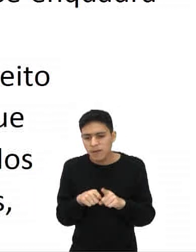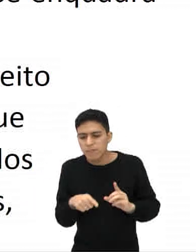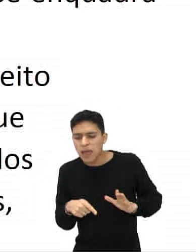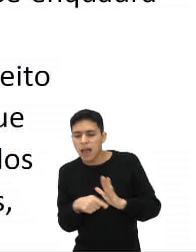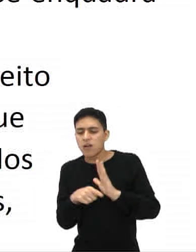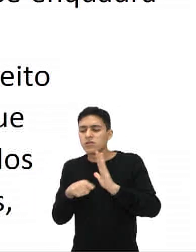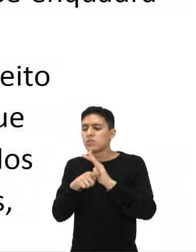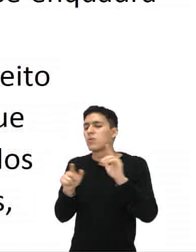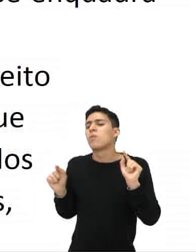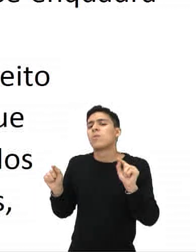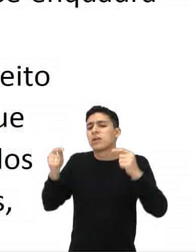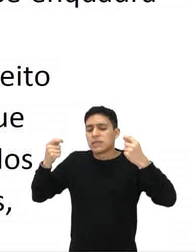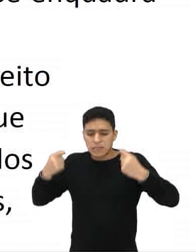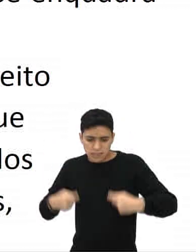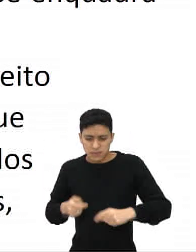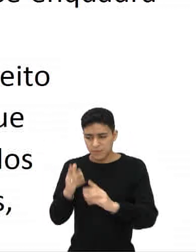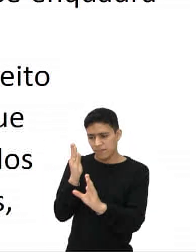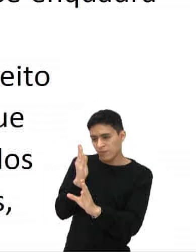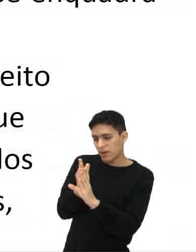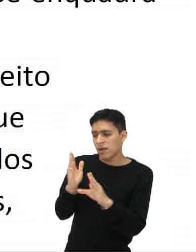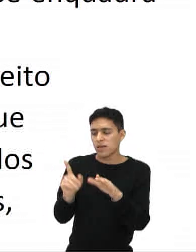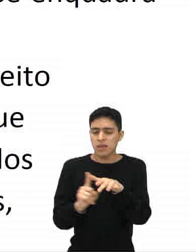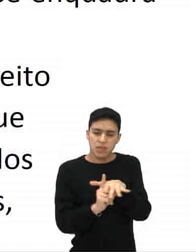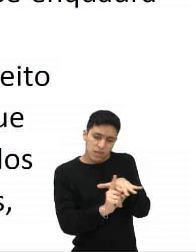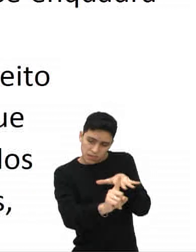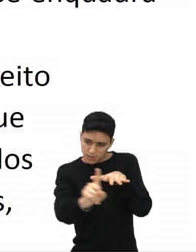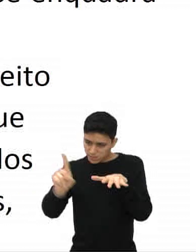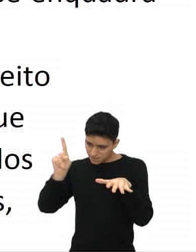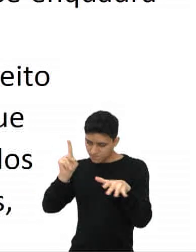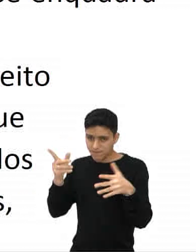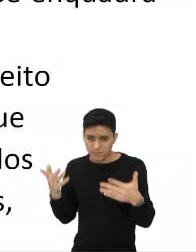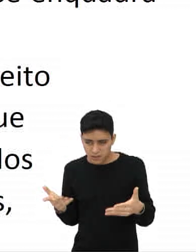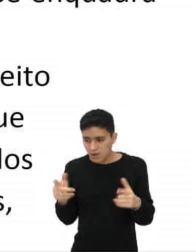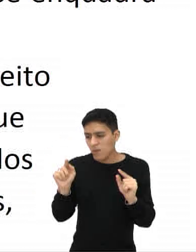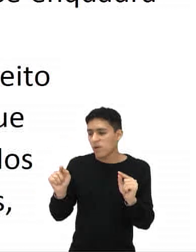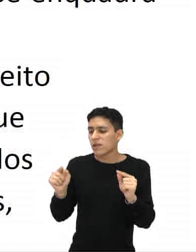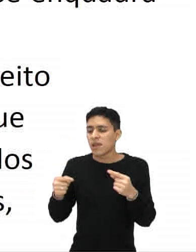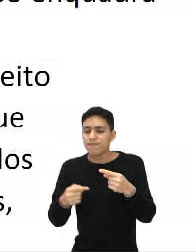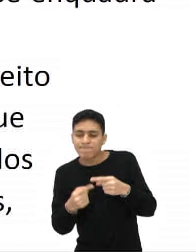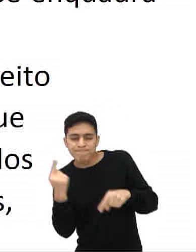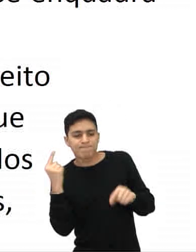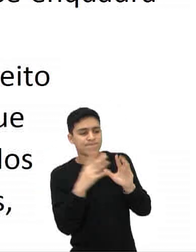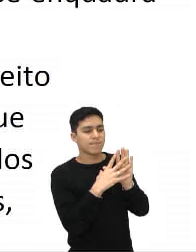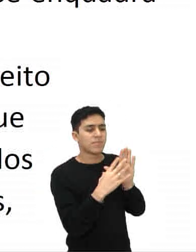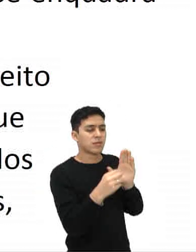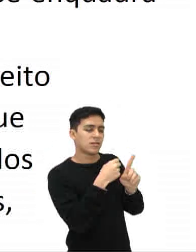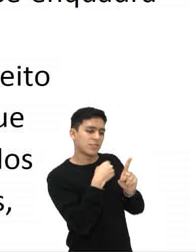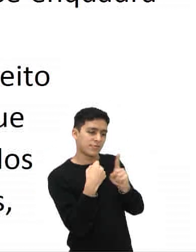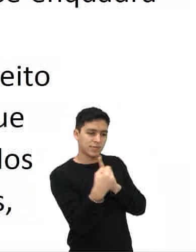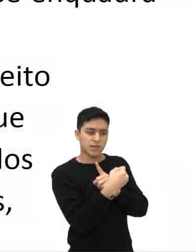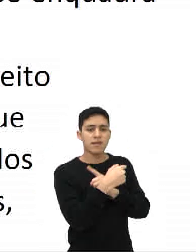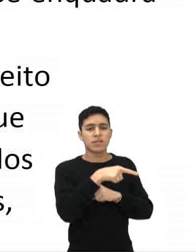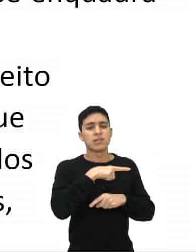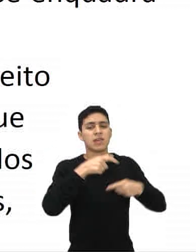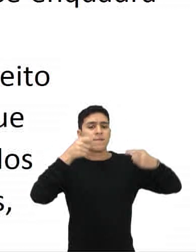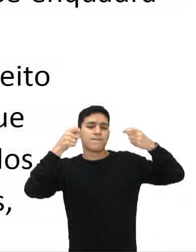auxílios necessários devido à sua exclusão, já que não se enquadra no modelo social